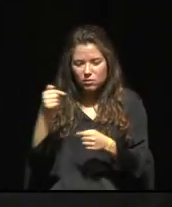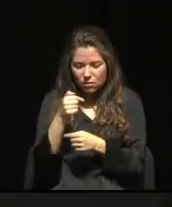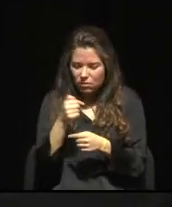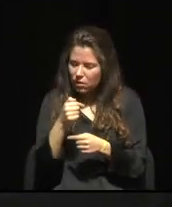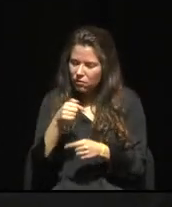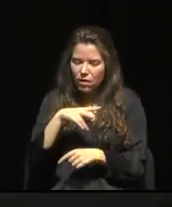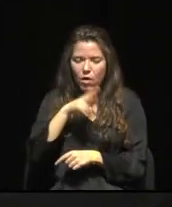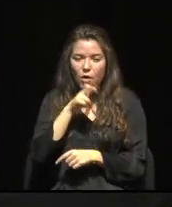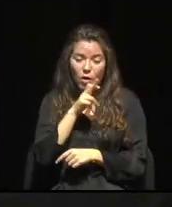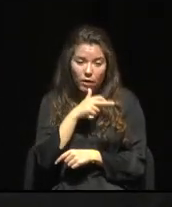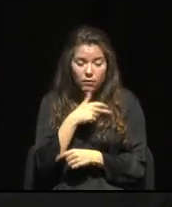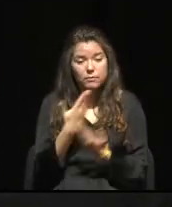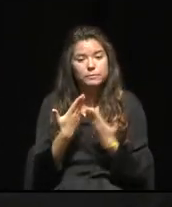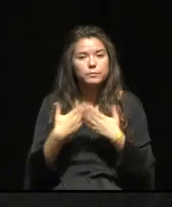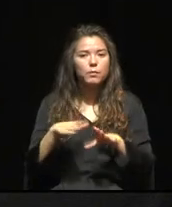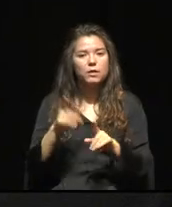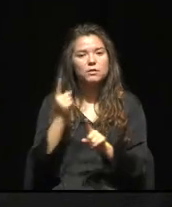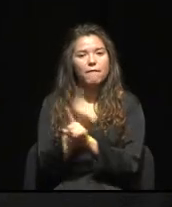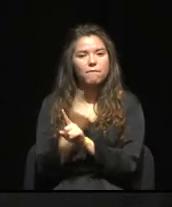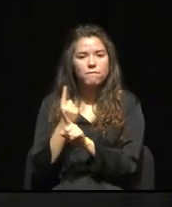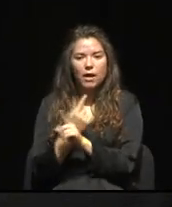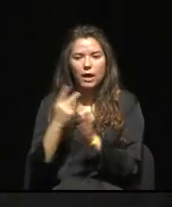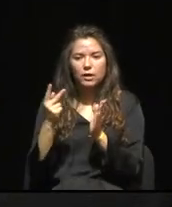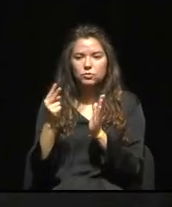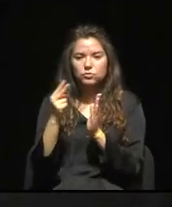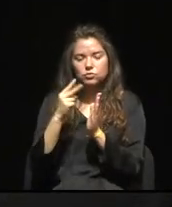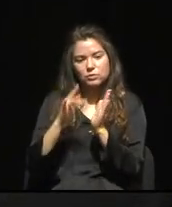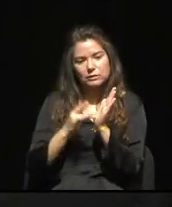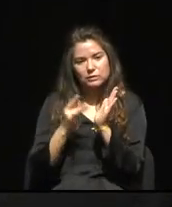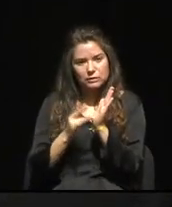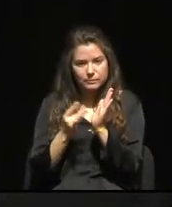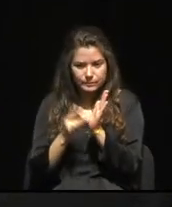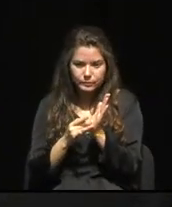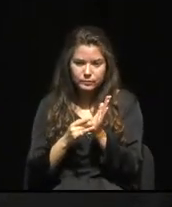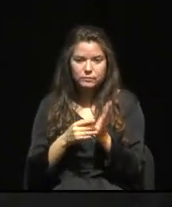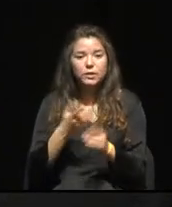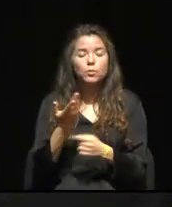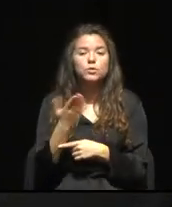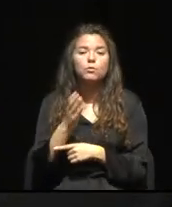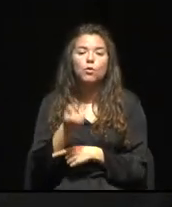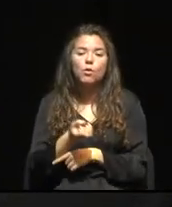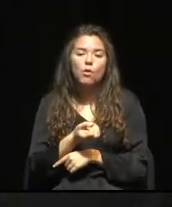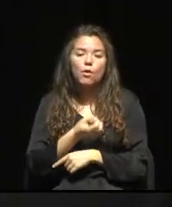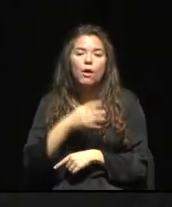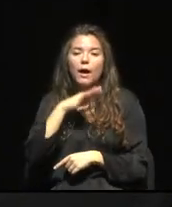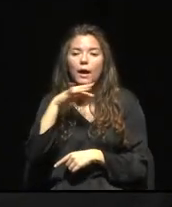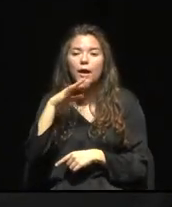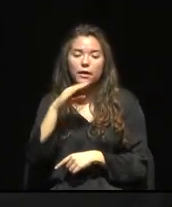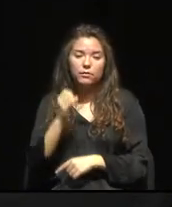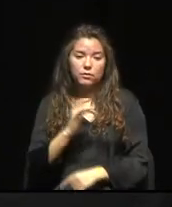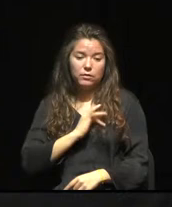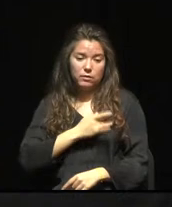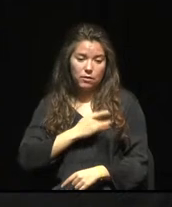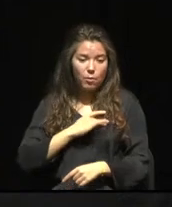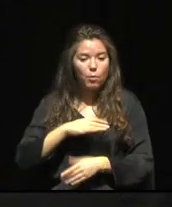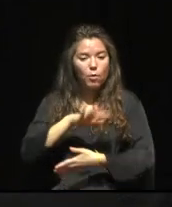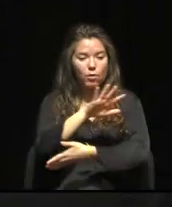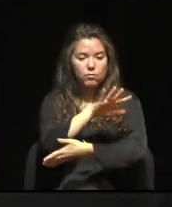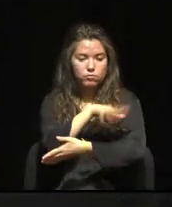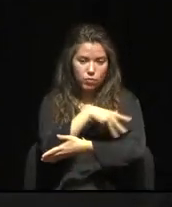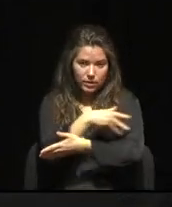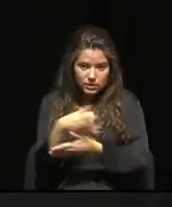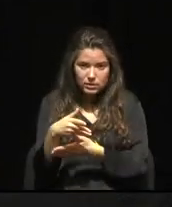entre diversos géneros literários foi autor foi autor de canto de amor poesia teias das Trevas poesia e